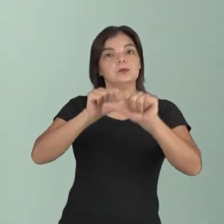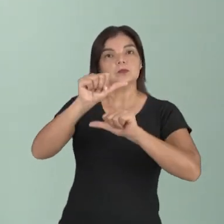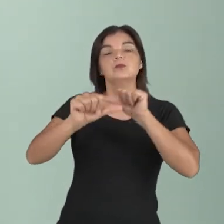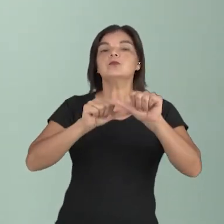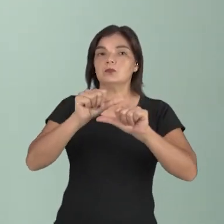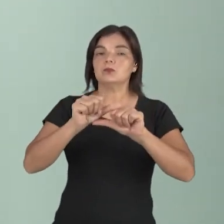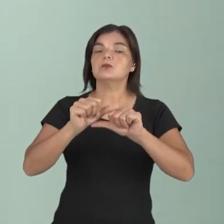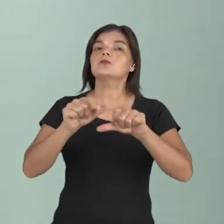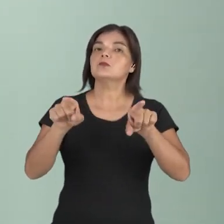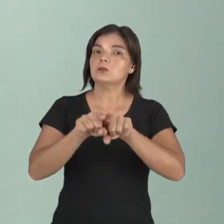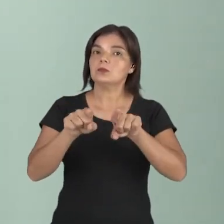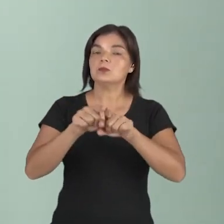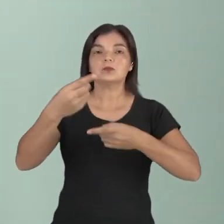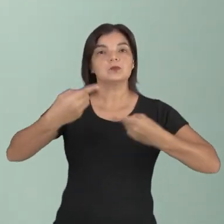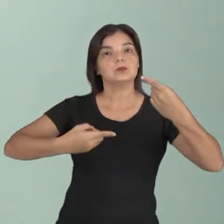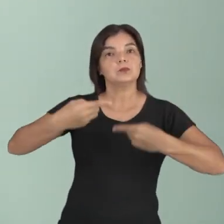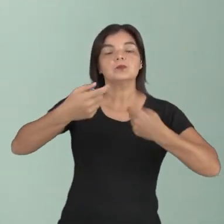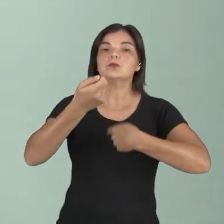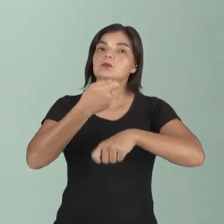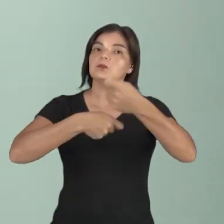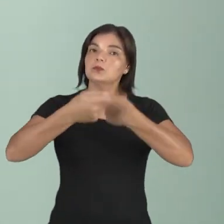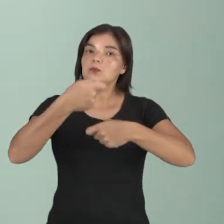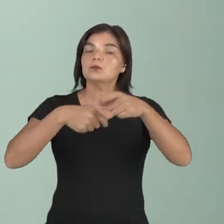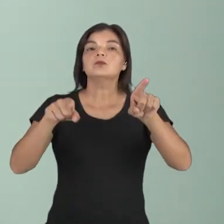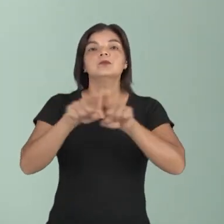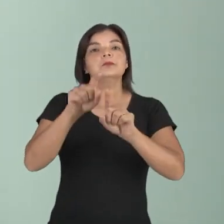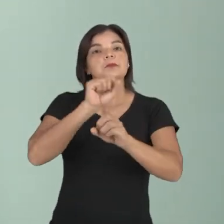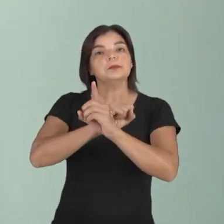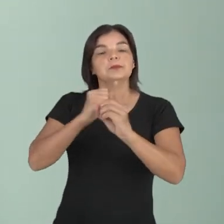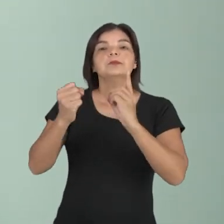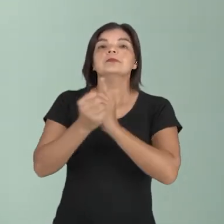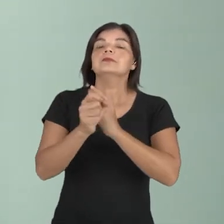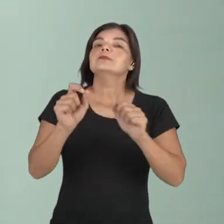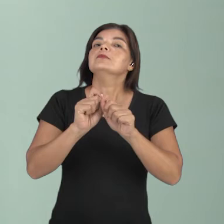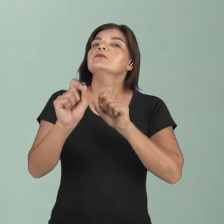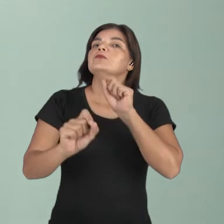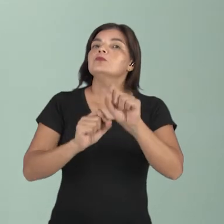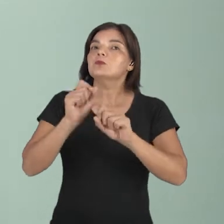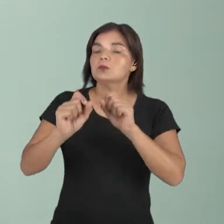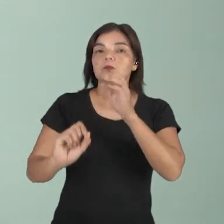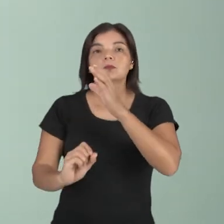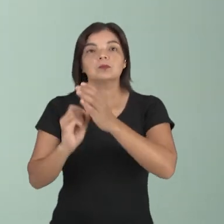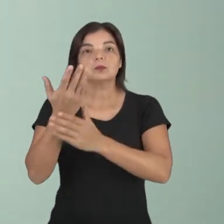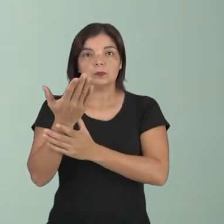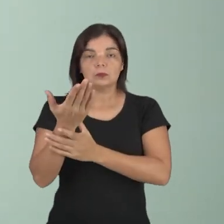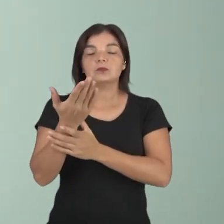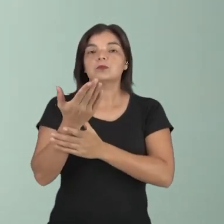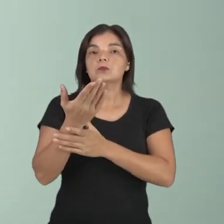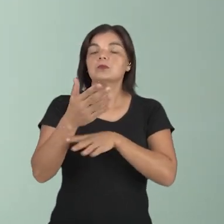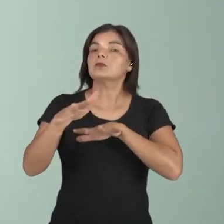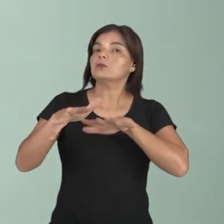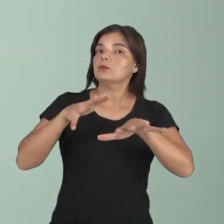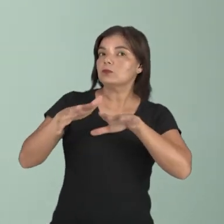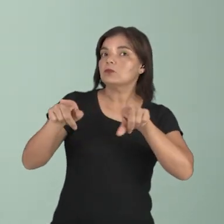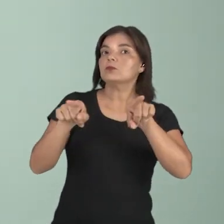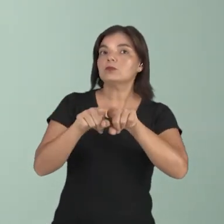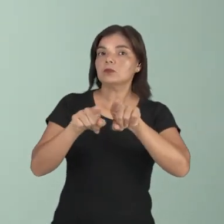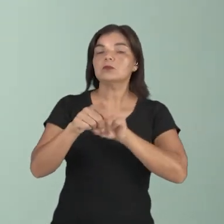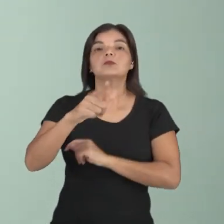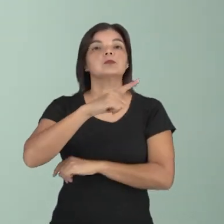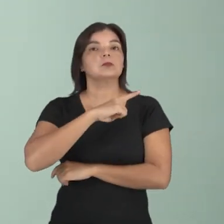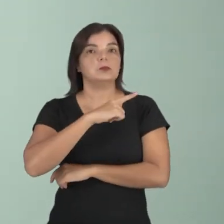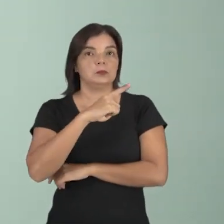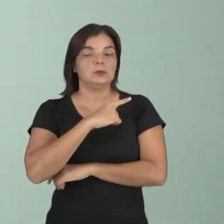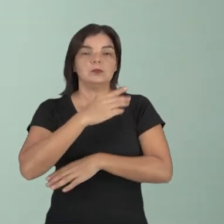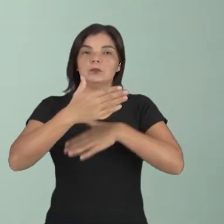modificada com alterações políticas, econômicas e sociais, fazendo com que ocorra esse movimento, para que